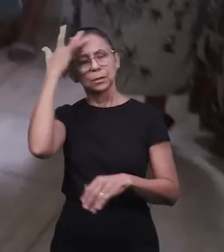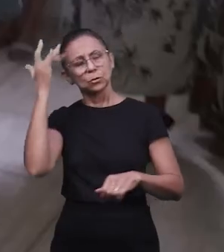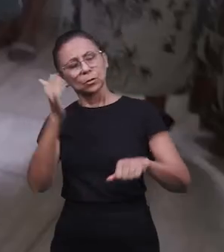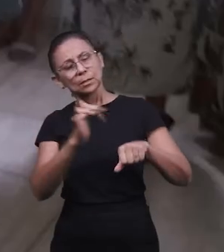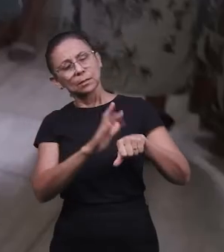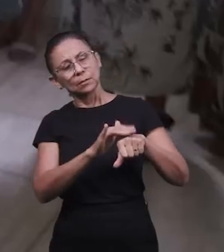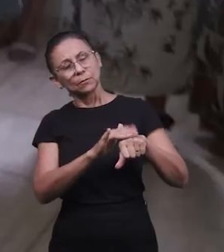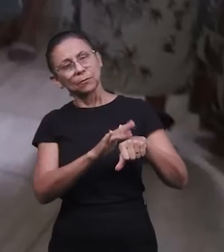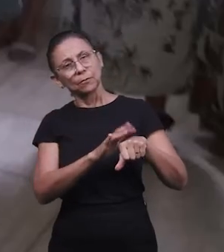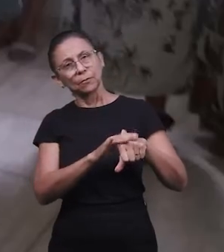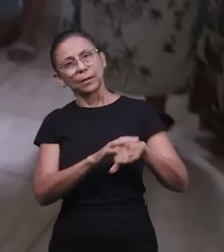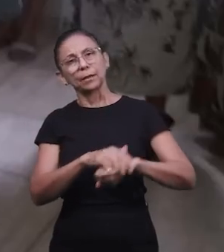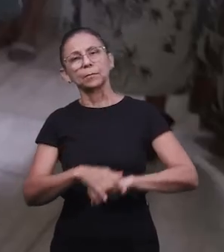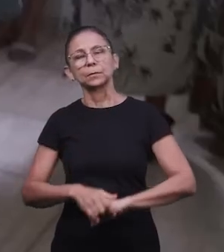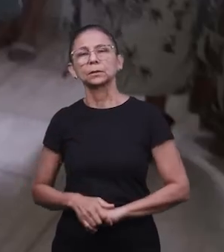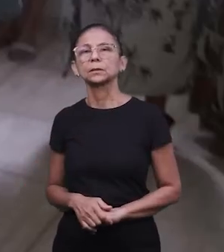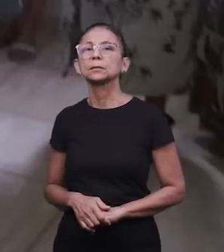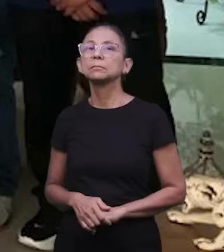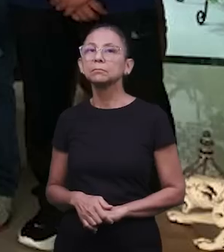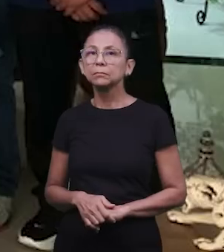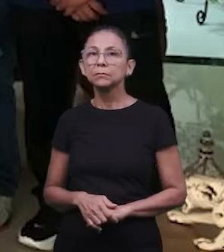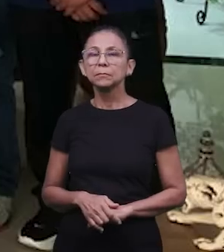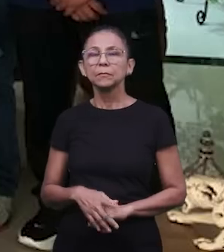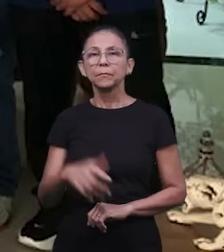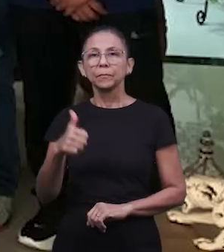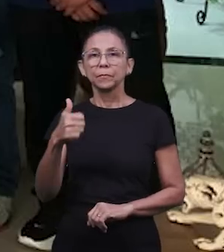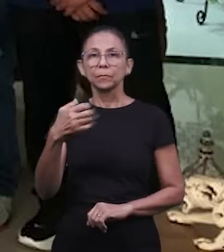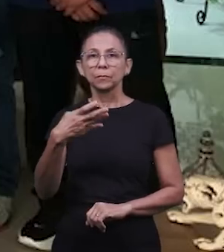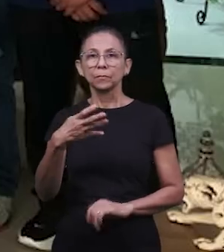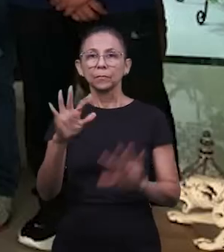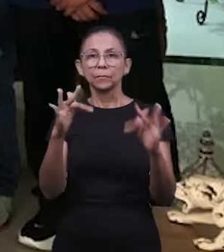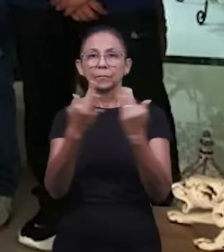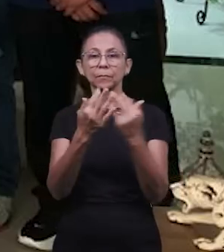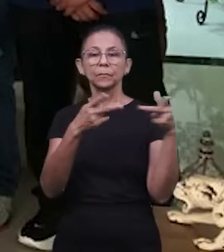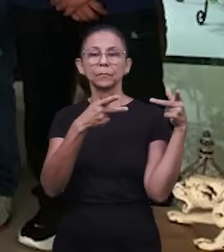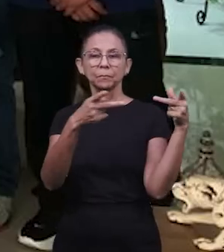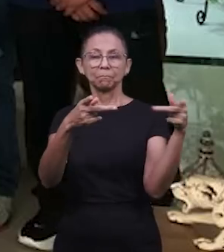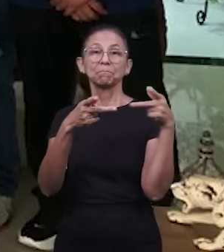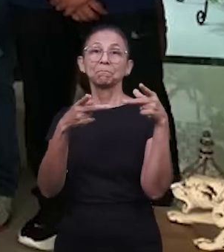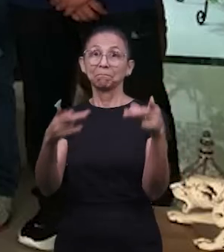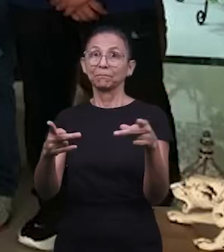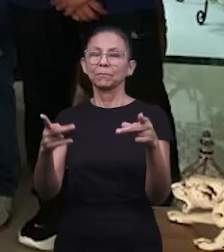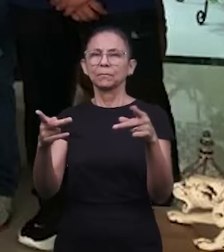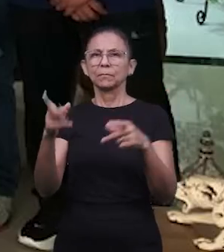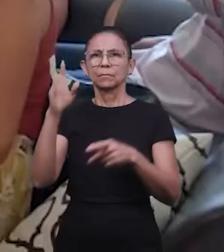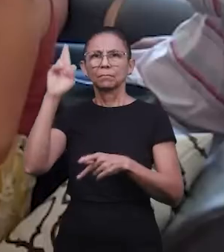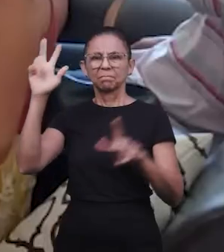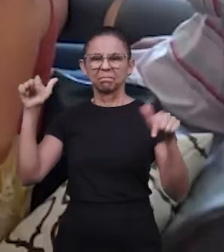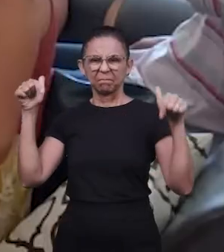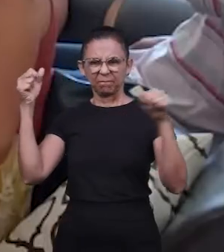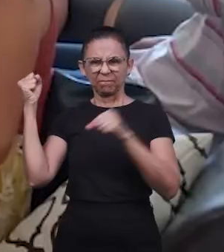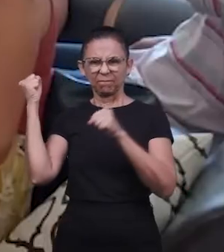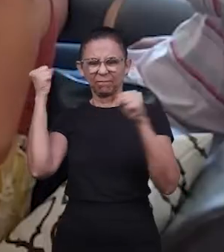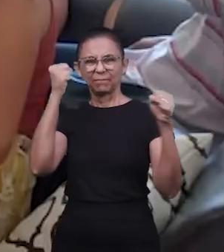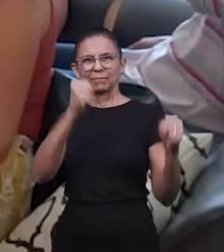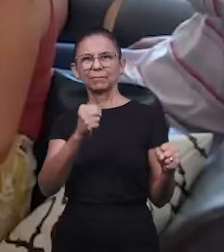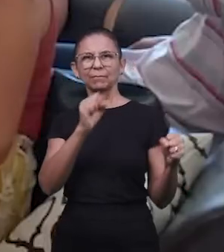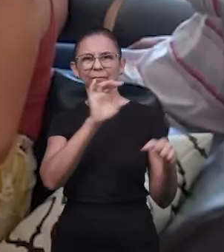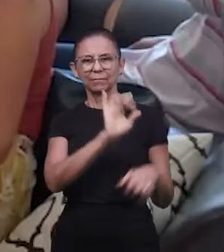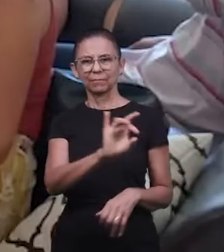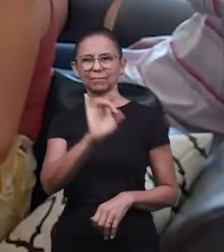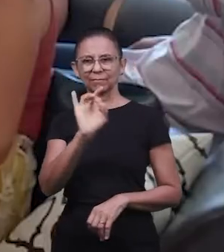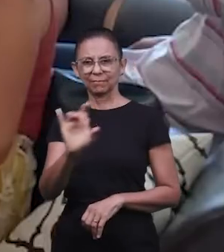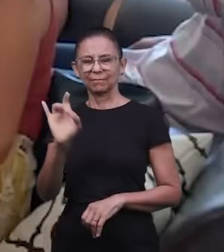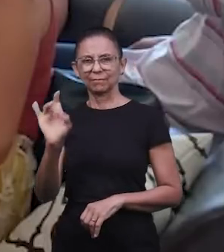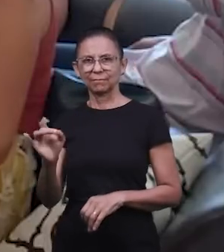dos enfermos e idosos da igreja do bairro Esplanada, e 14 lares foram visitados, e grande foi a operação do